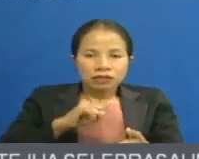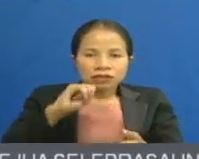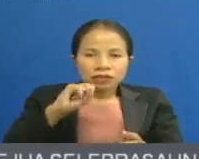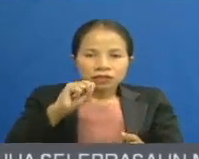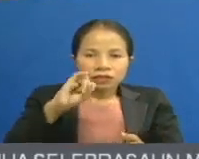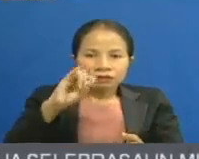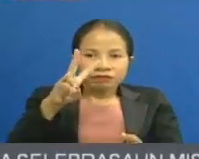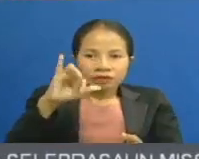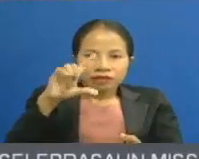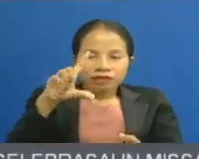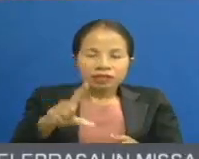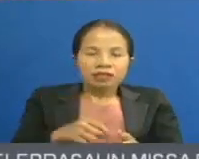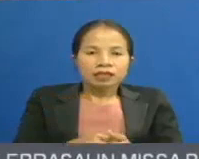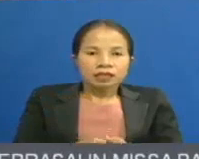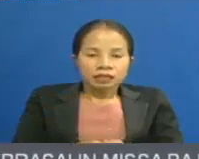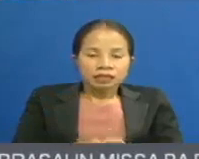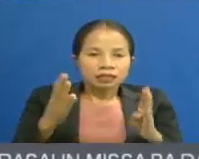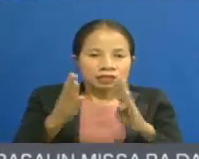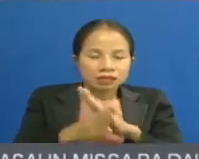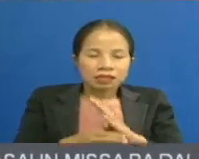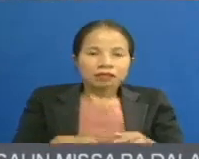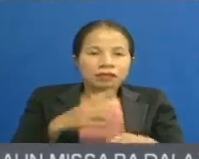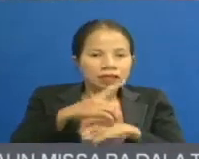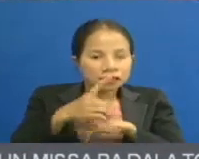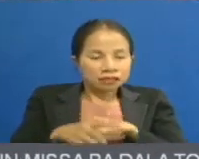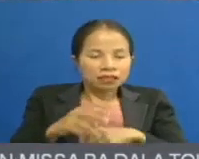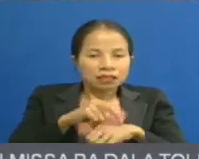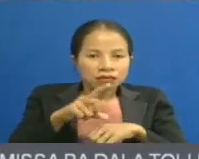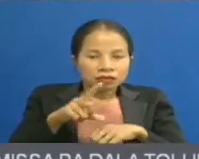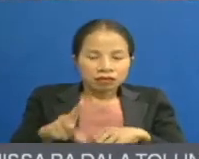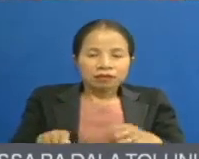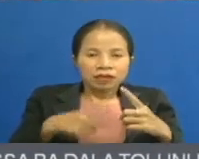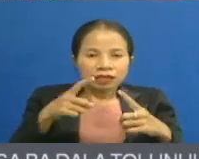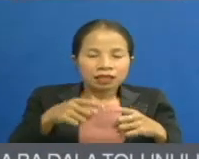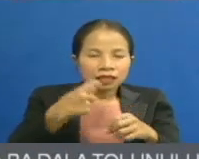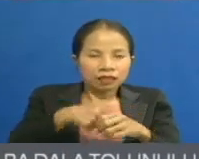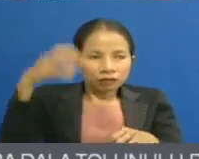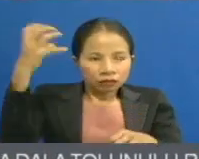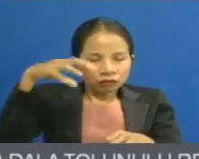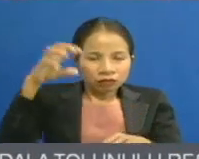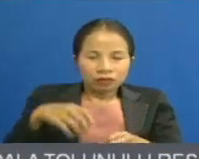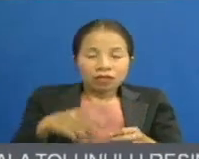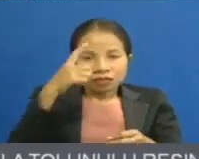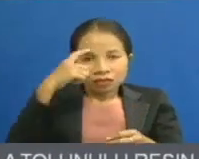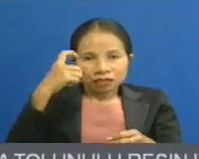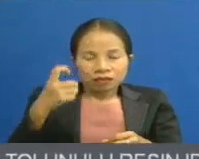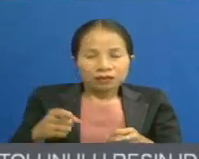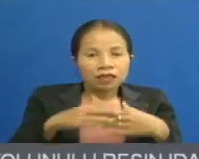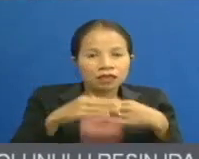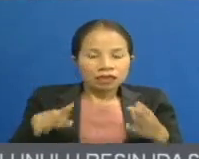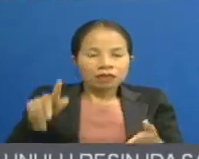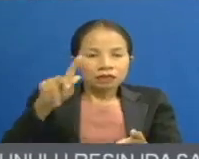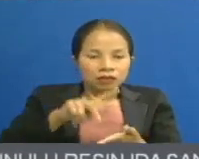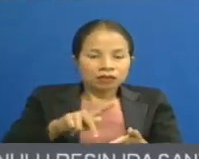identifica suku casa no Maulau, sai alvo ba risco de desastre naturais, banhira e a tempo uda. Tambane, Autoridade de